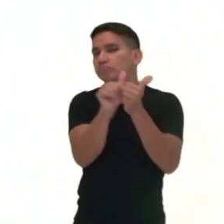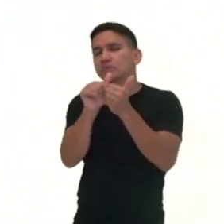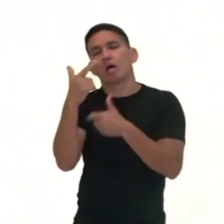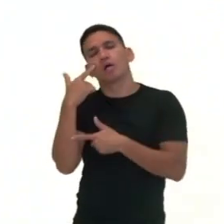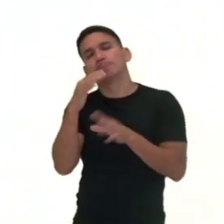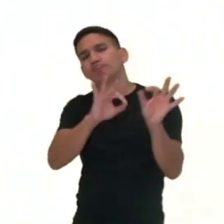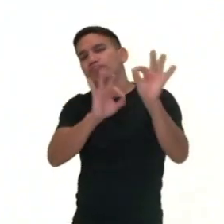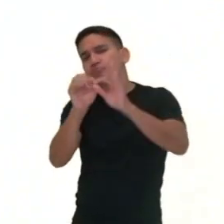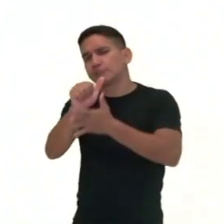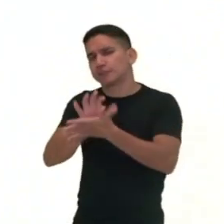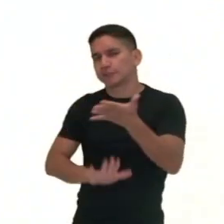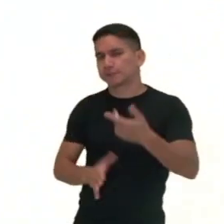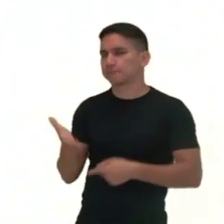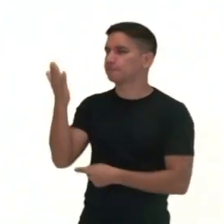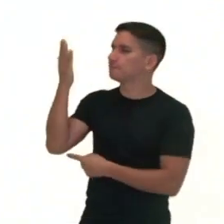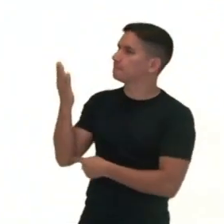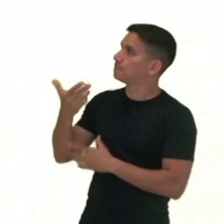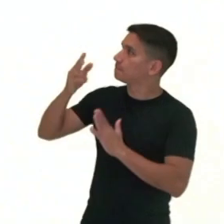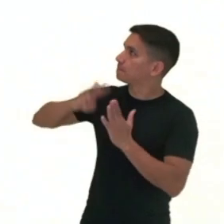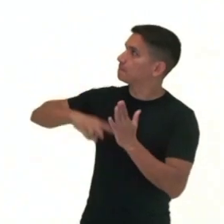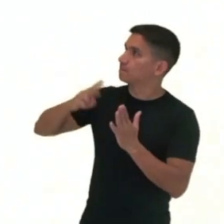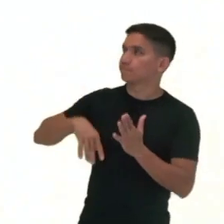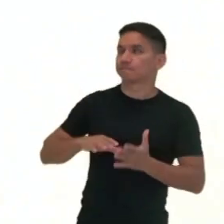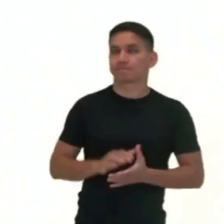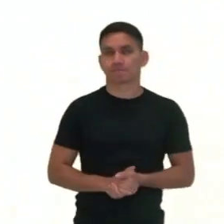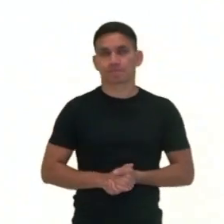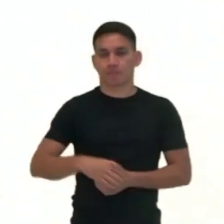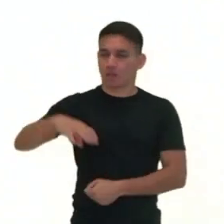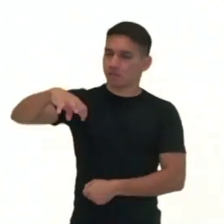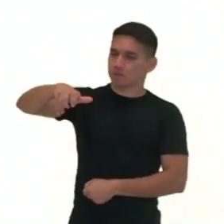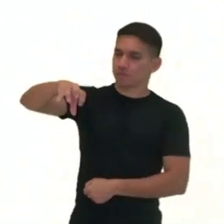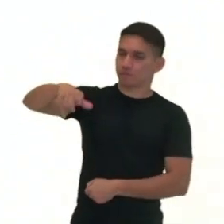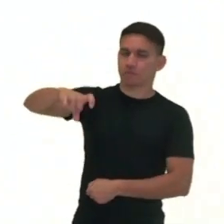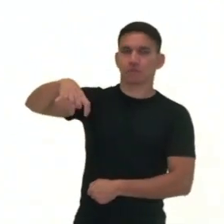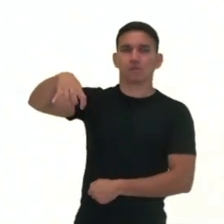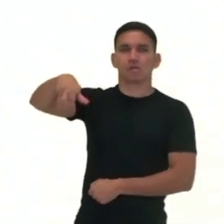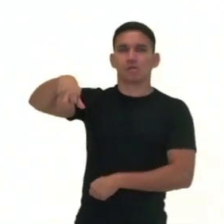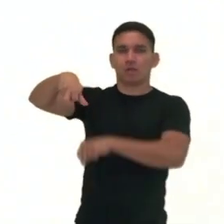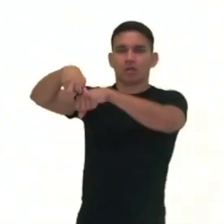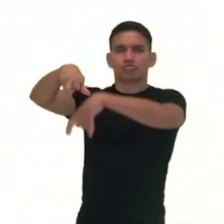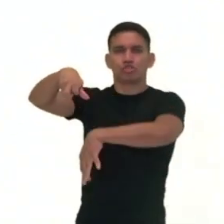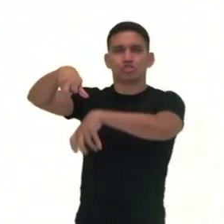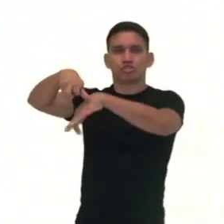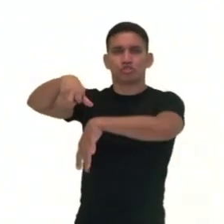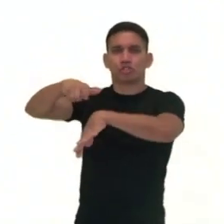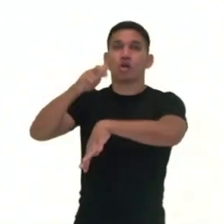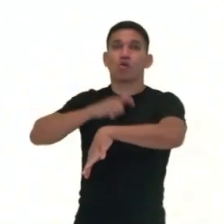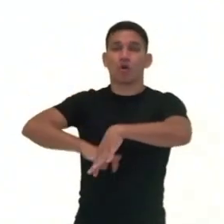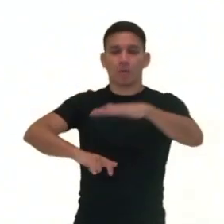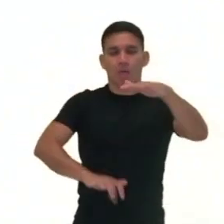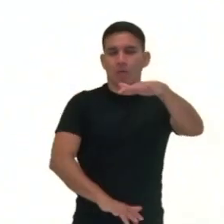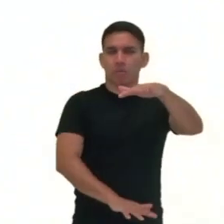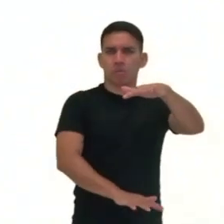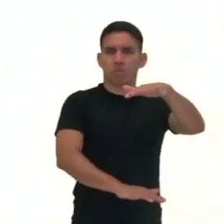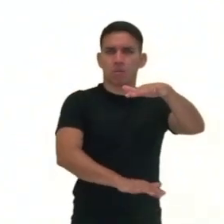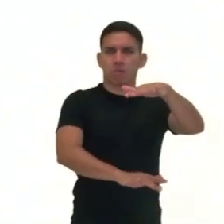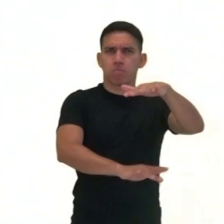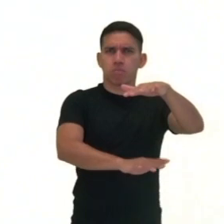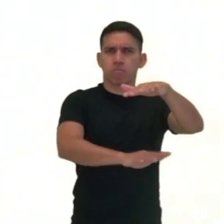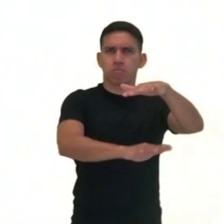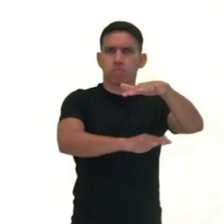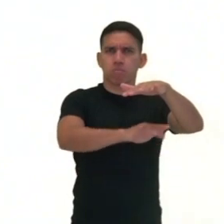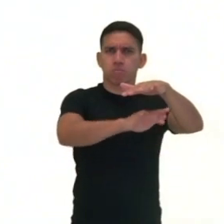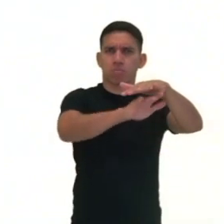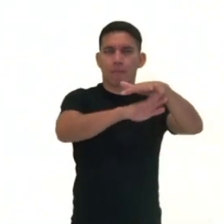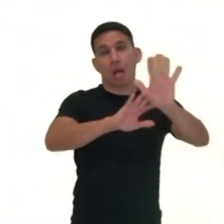esse exercício. Olha só, uma torneira é aberta para encher o reservatório. De tempos